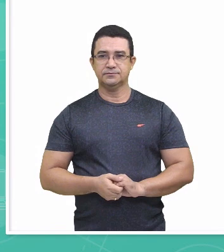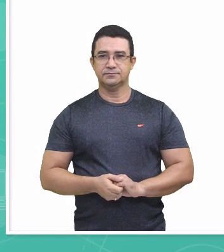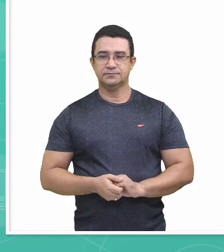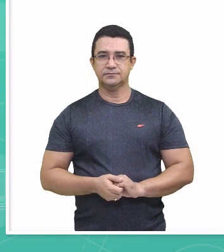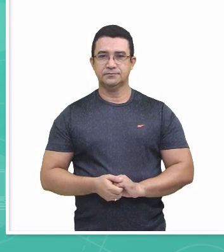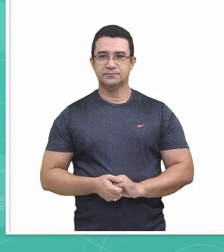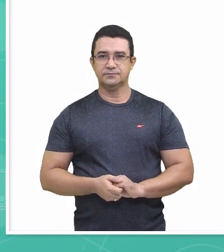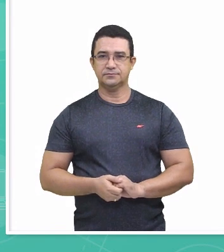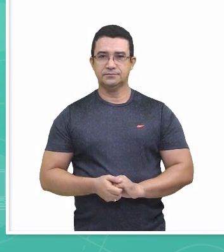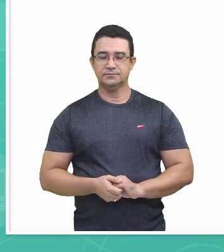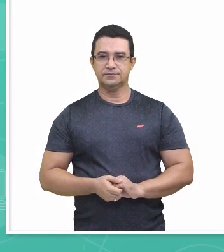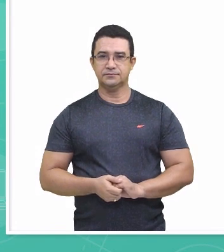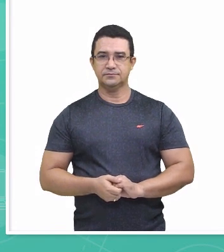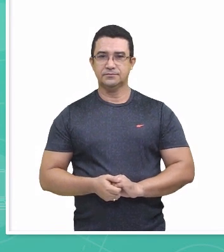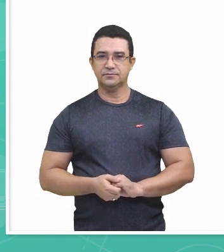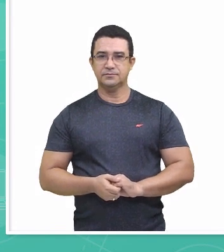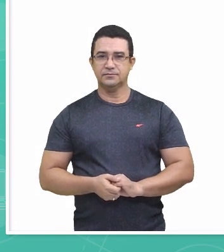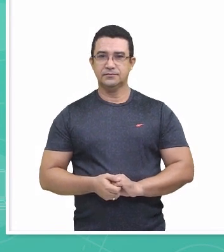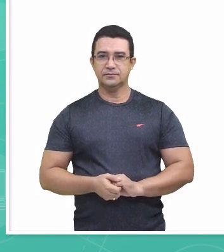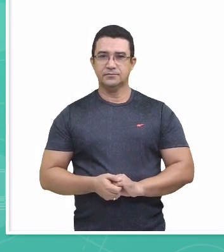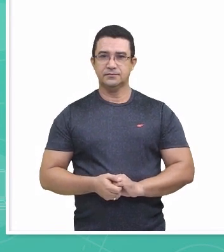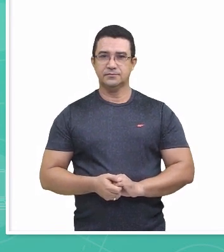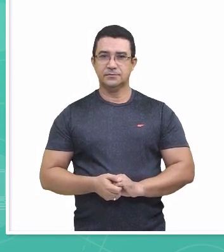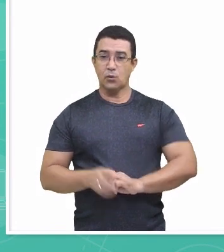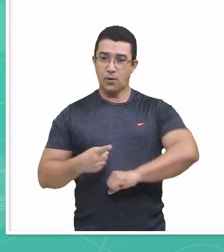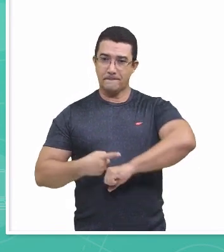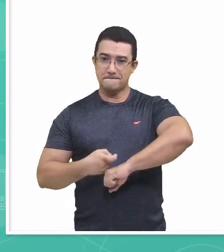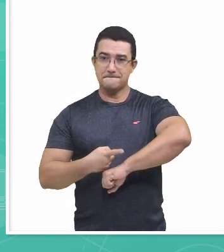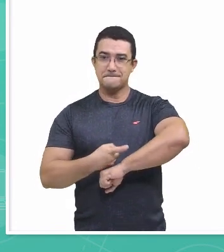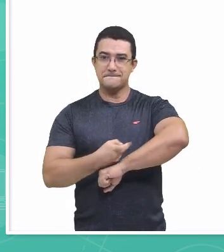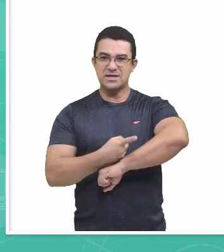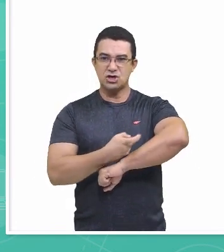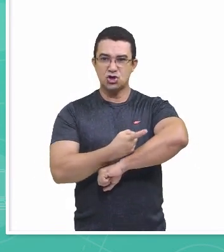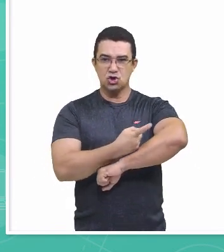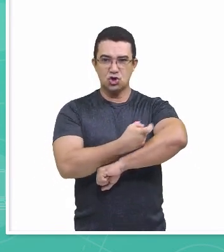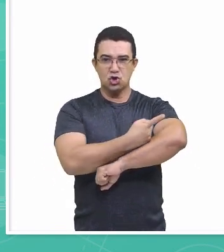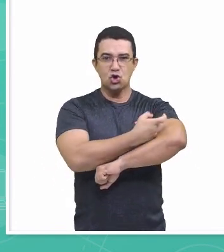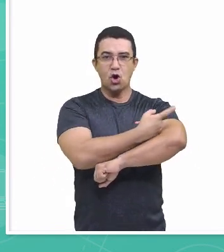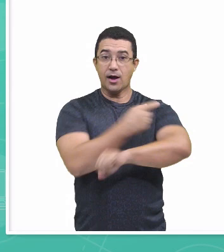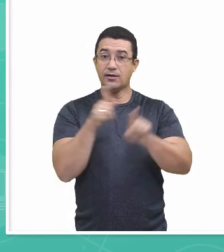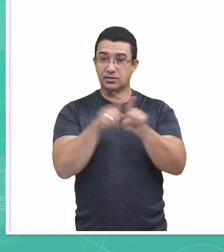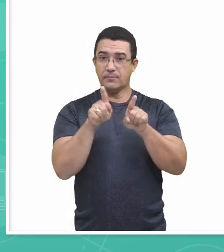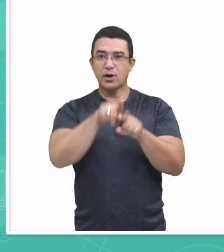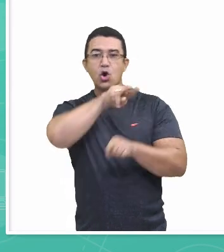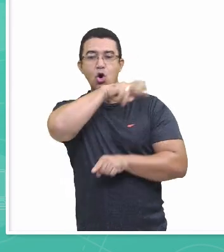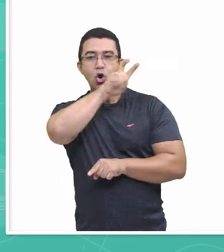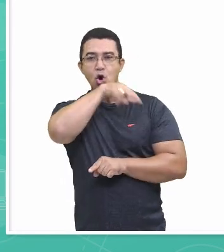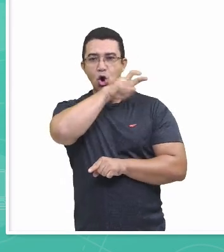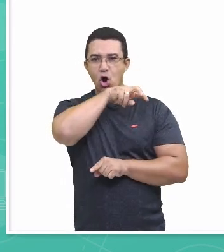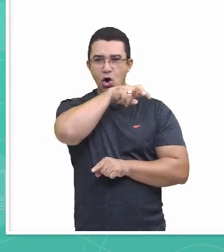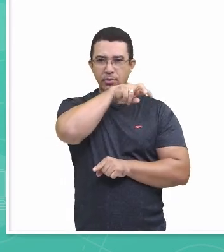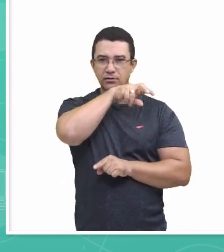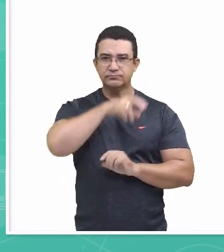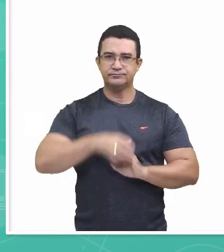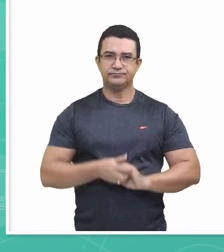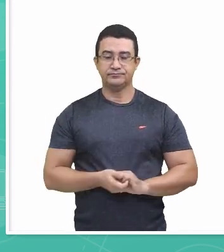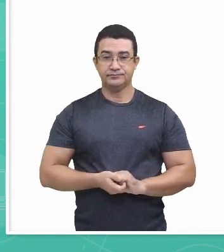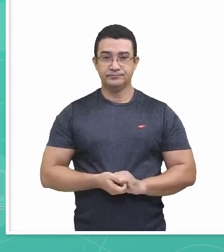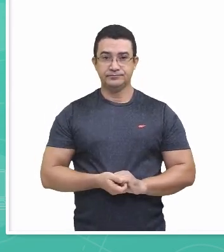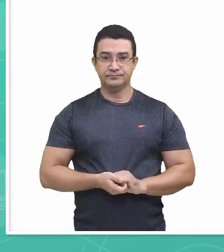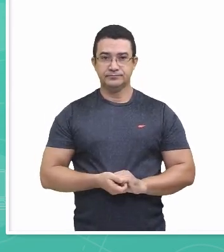diz o seguinte, aqui, olha só, a minhoca e a serpente. Muito bem, o que temos aqui? Olha só, presta